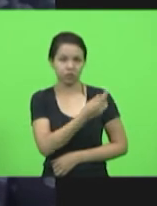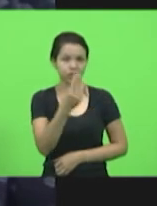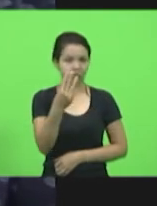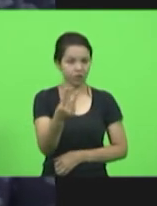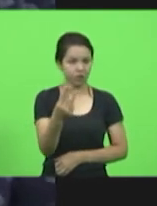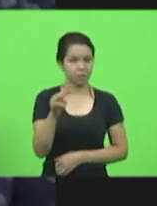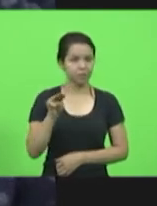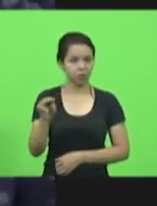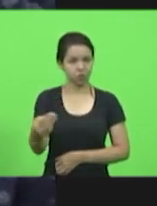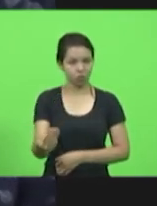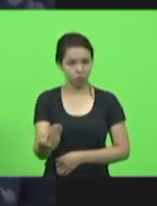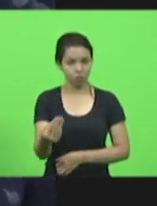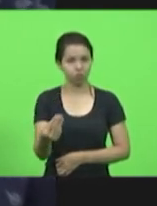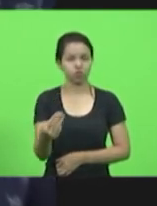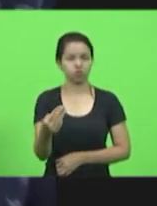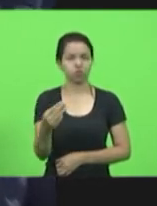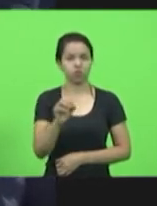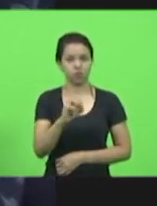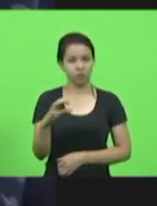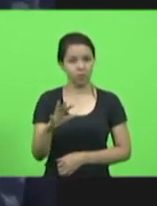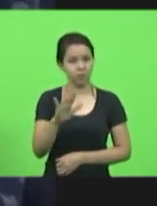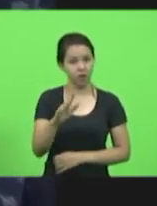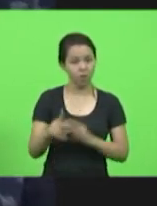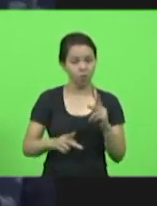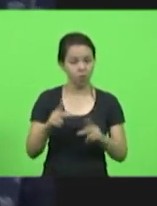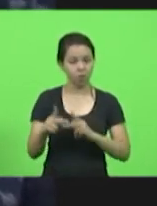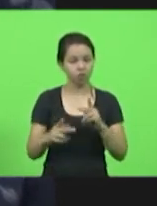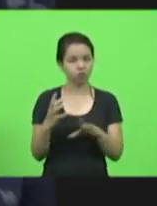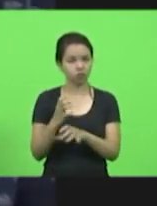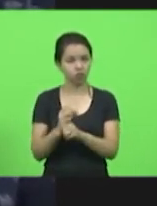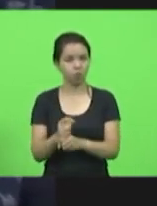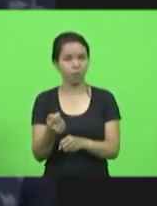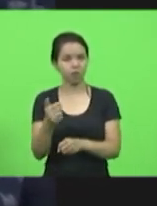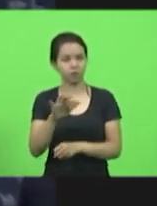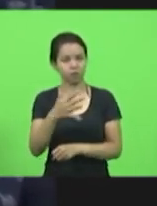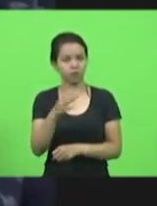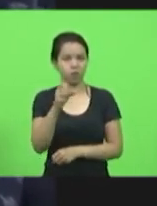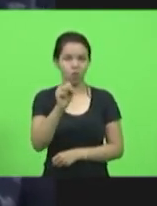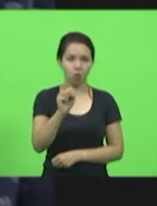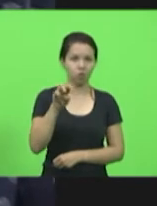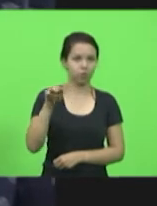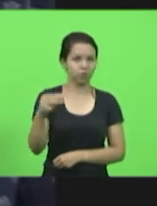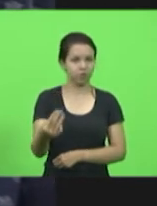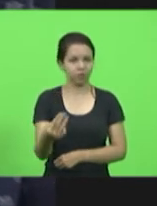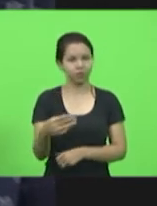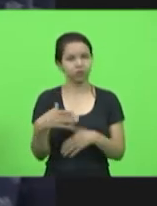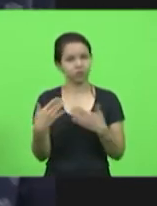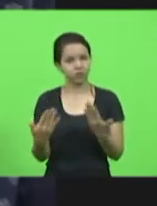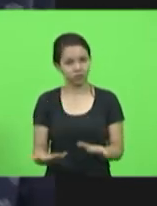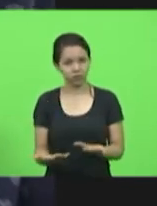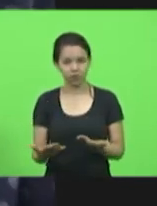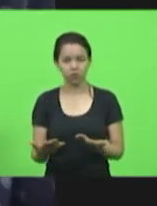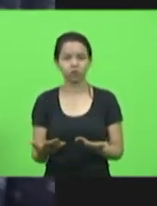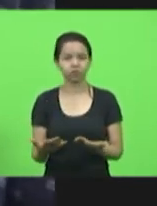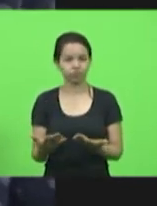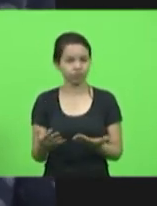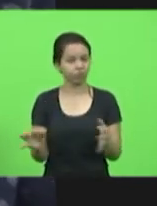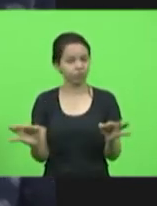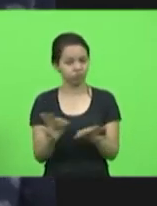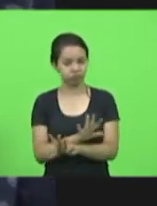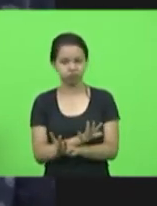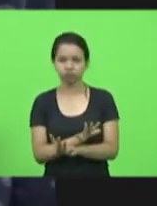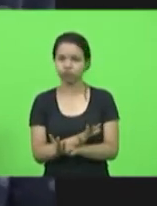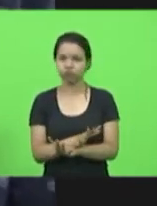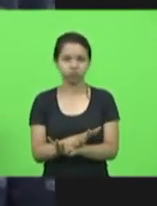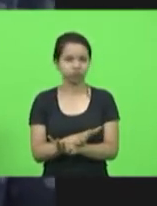catarinenses, lembrando que a nossa população está chegando aí a 8 milhões, portanto não vai fechar essa equação, não é? Vão ficar